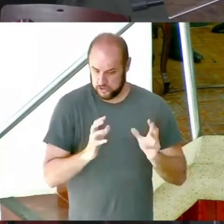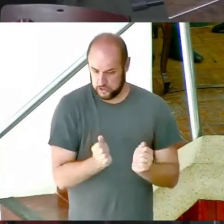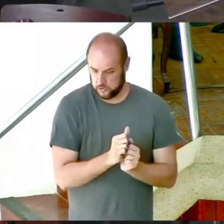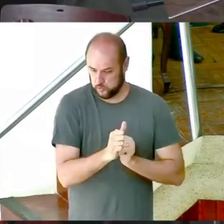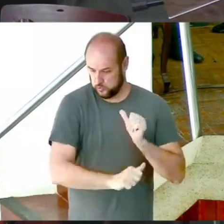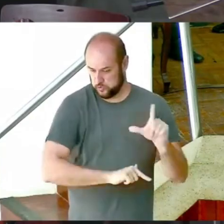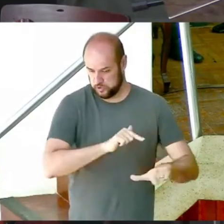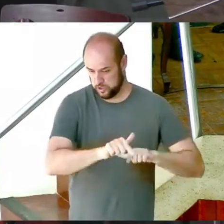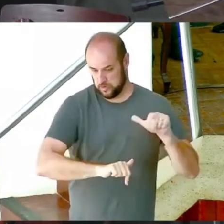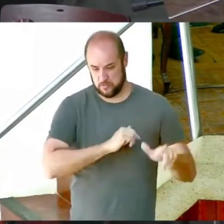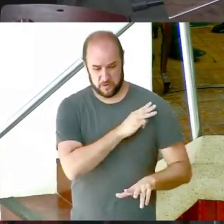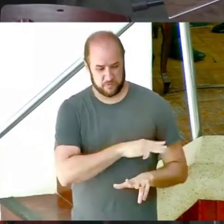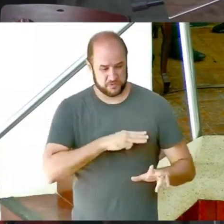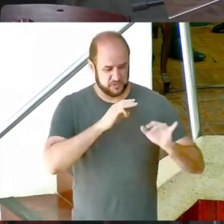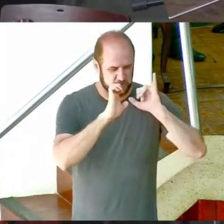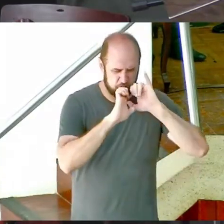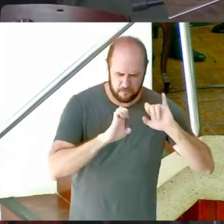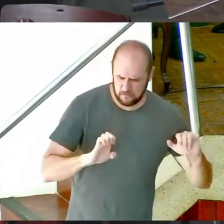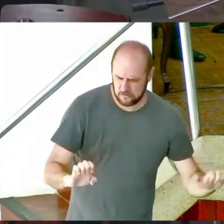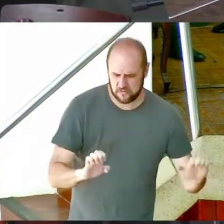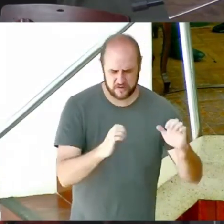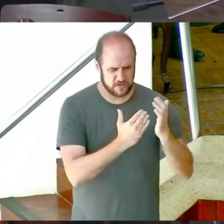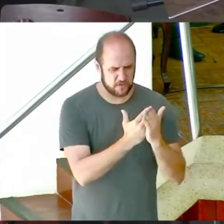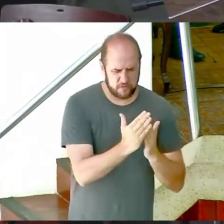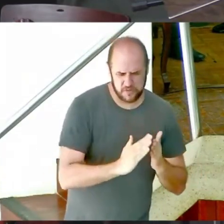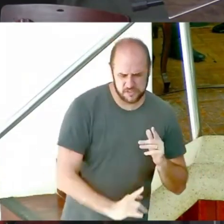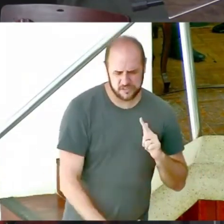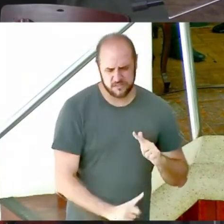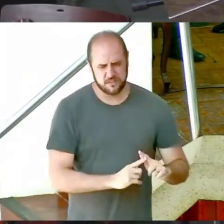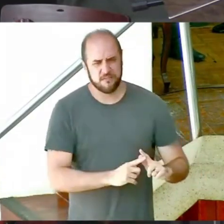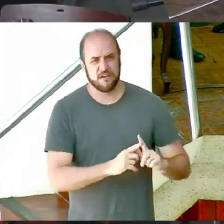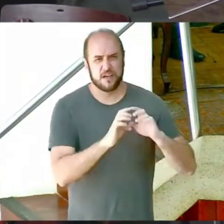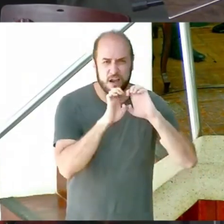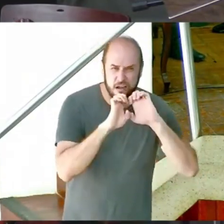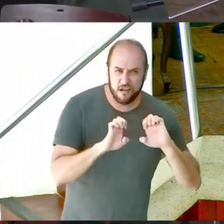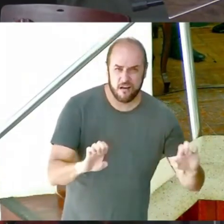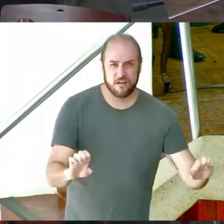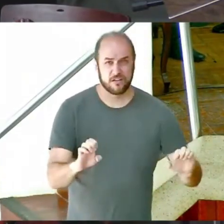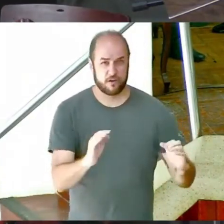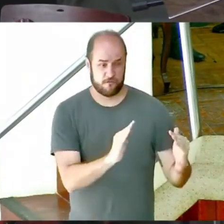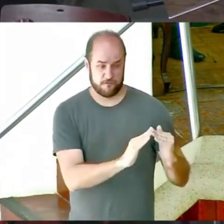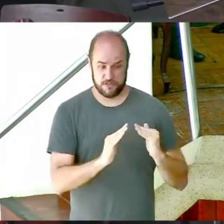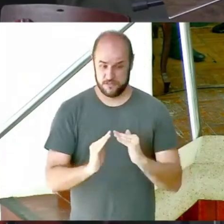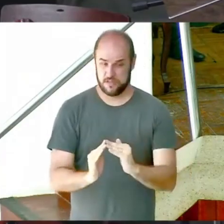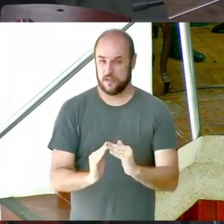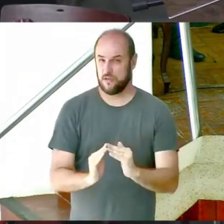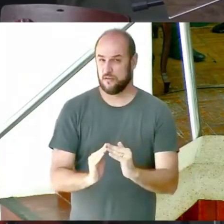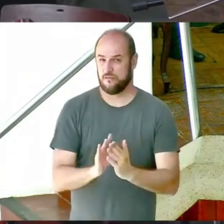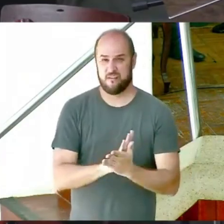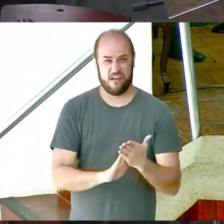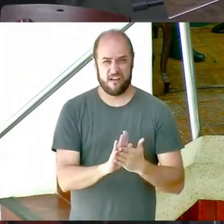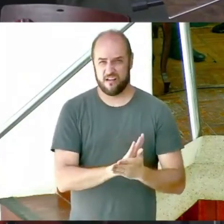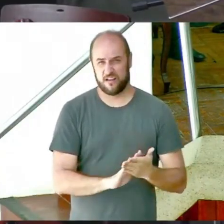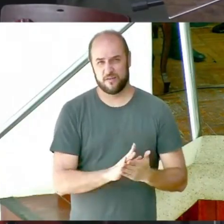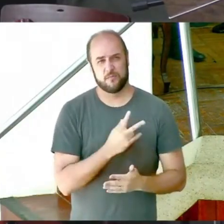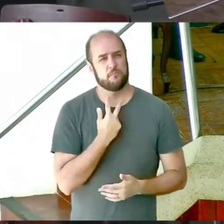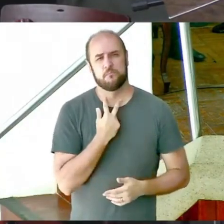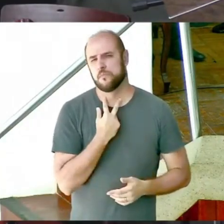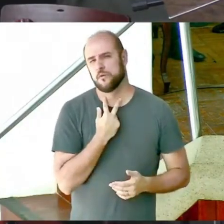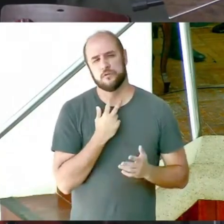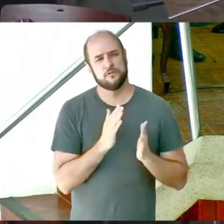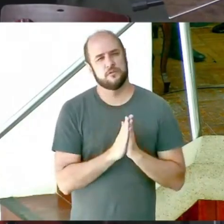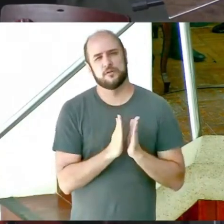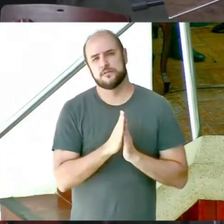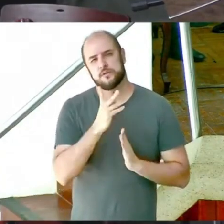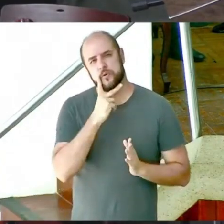missionária, evangelística, a plantação de igrejas, o evangelismo dos seus vizinhos, não pode orar a oração do